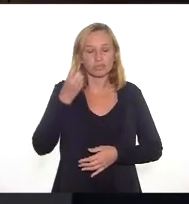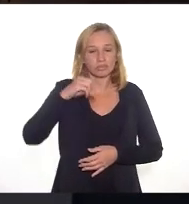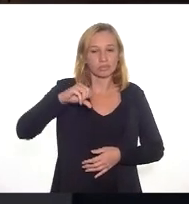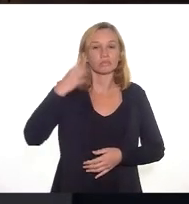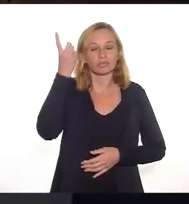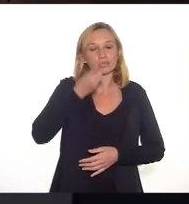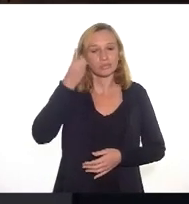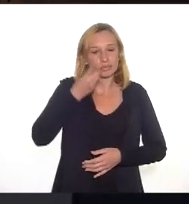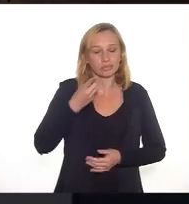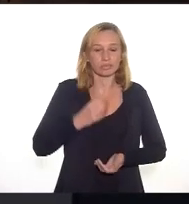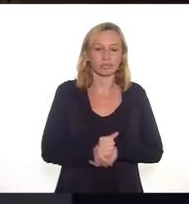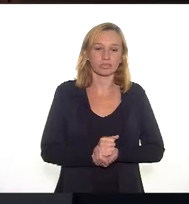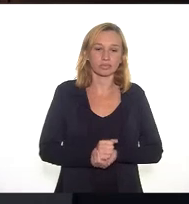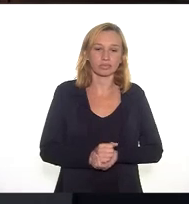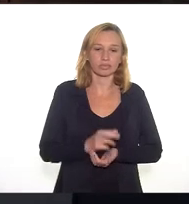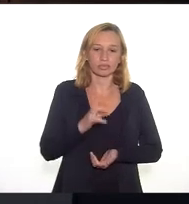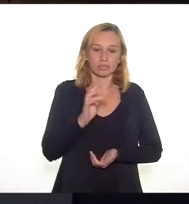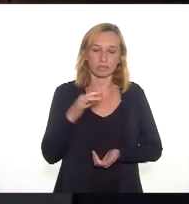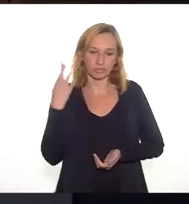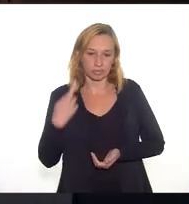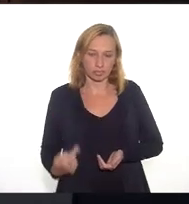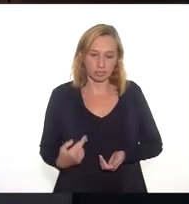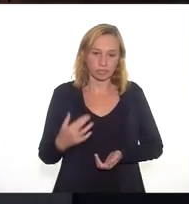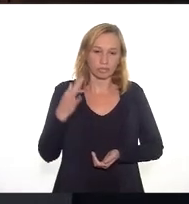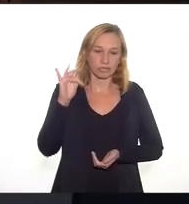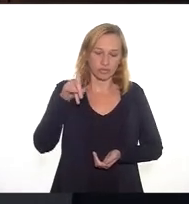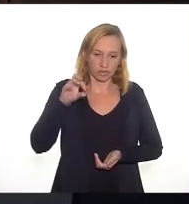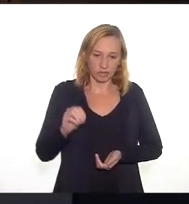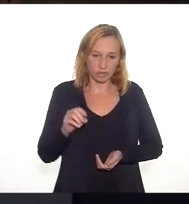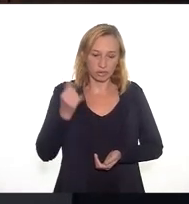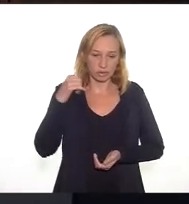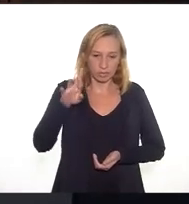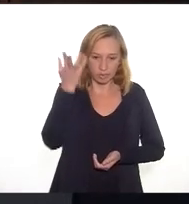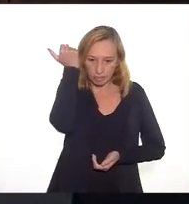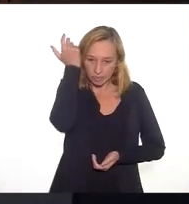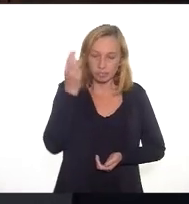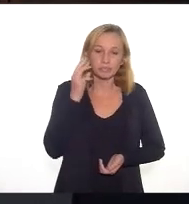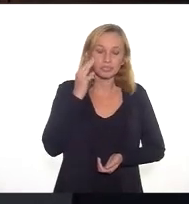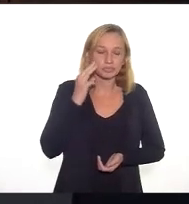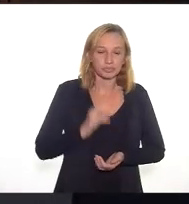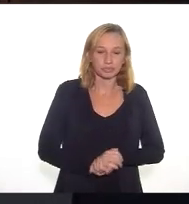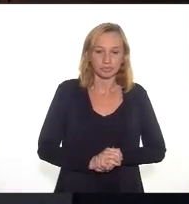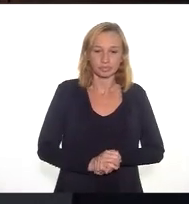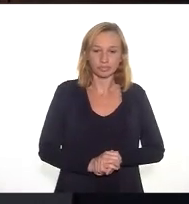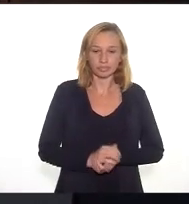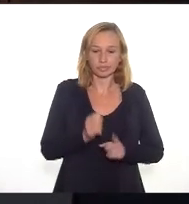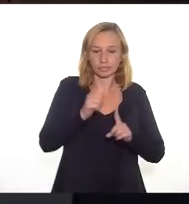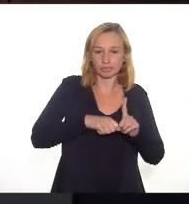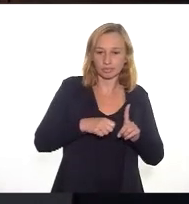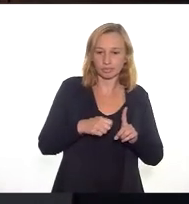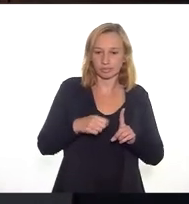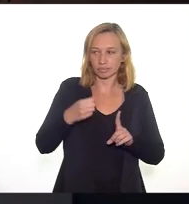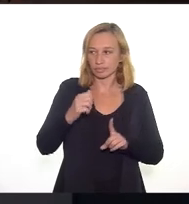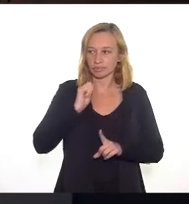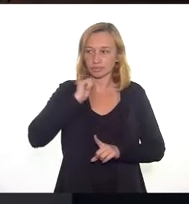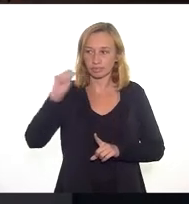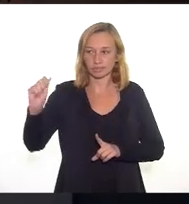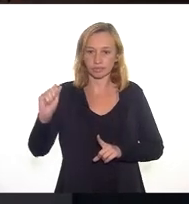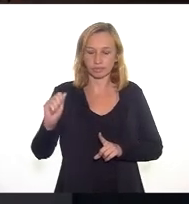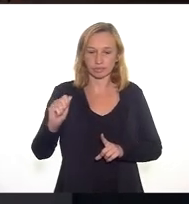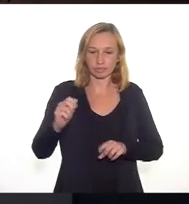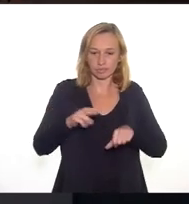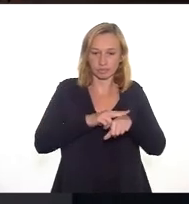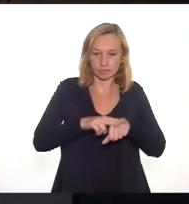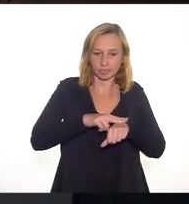dos deputados Renata Souza, Flávio Serafini, Eleomar Coelho e Valdeque Carneiro, que institui o mês Abril Verde, dedicado a